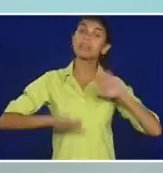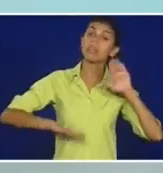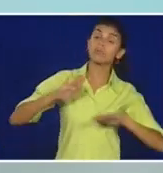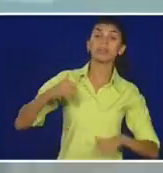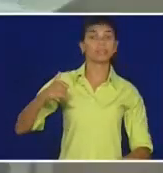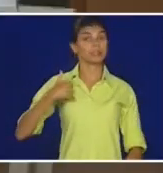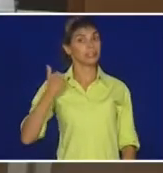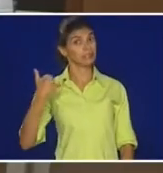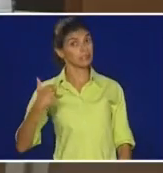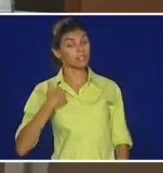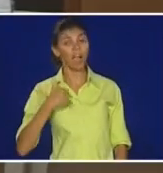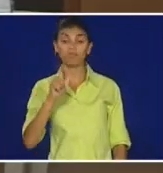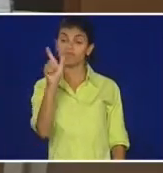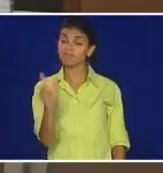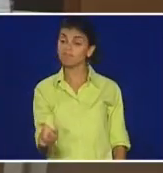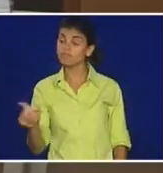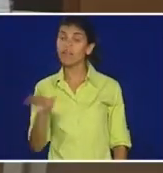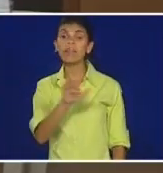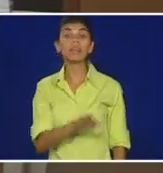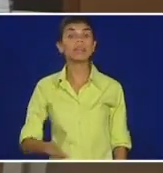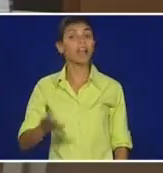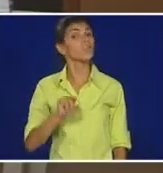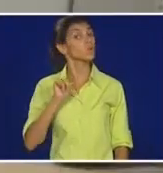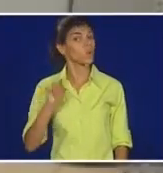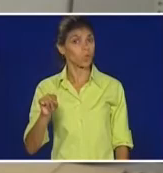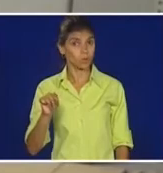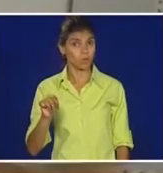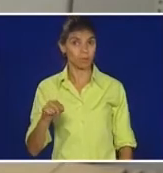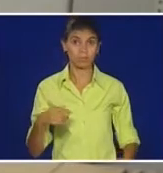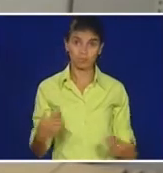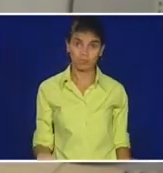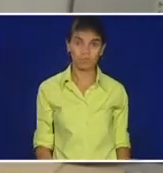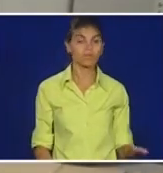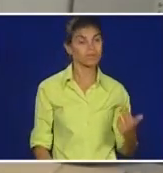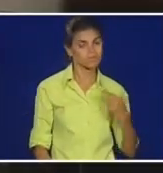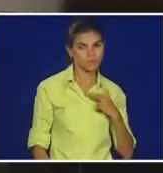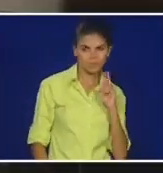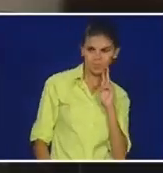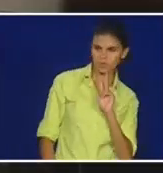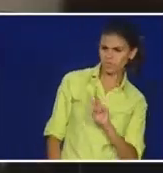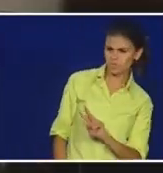criança envolvida. Antônio, o fio aperta.